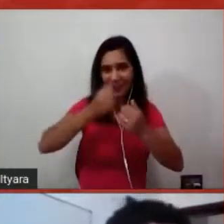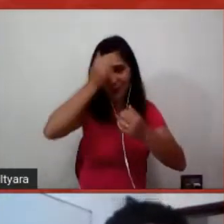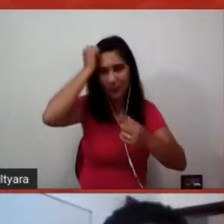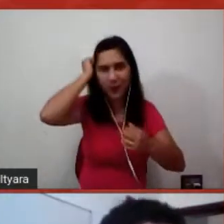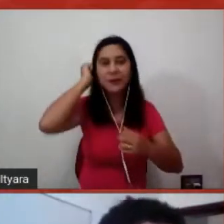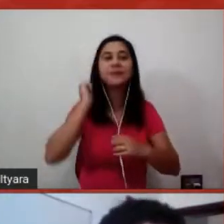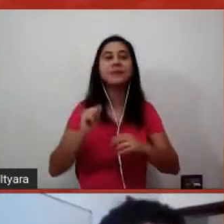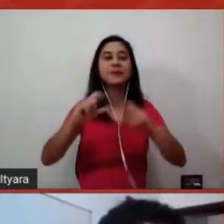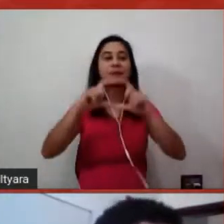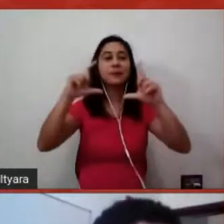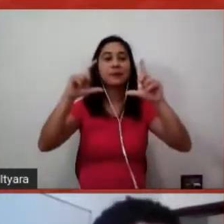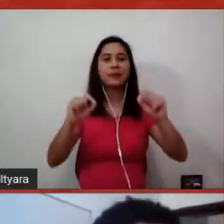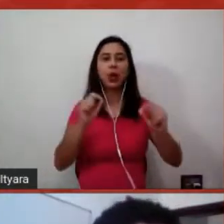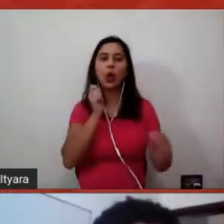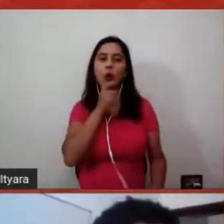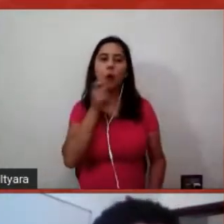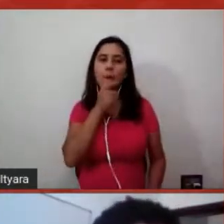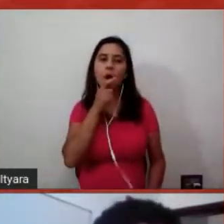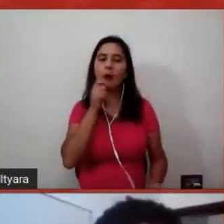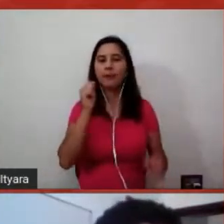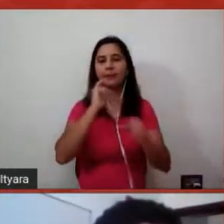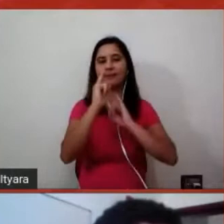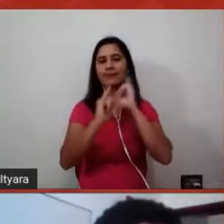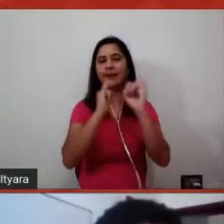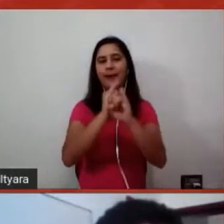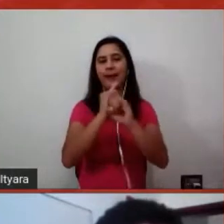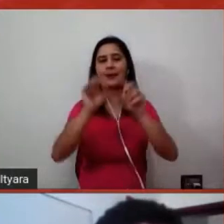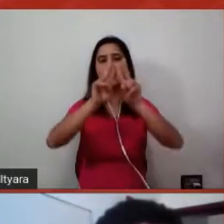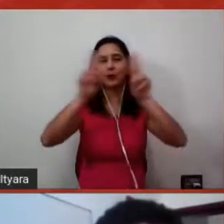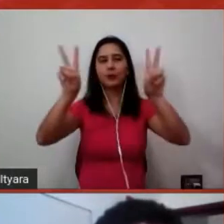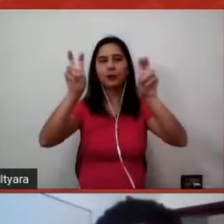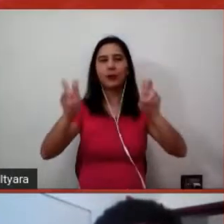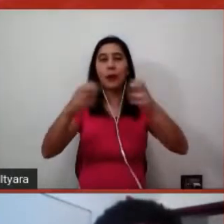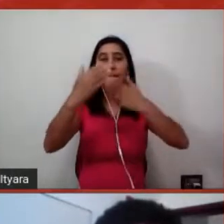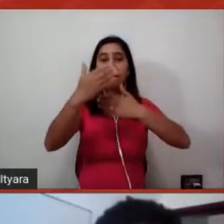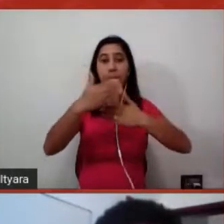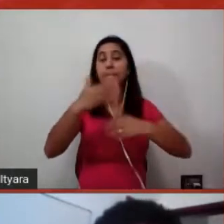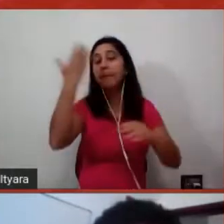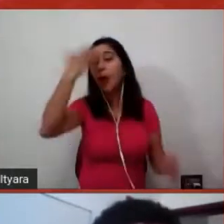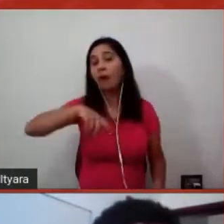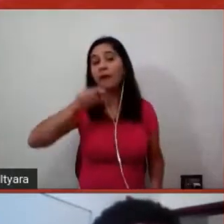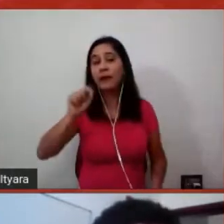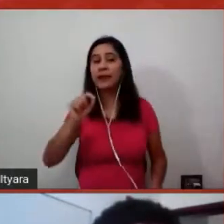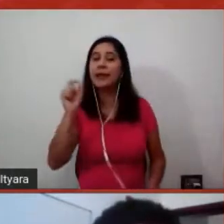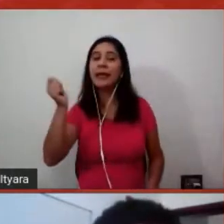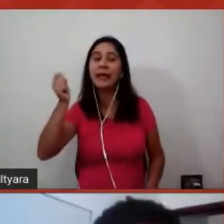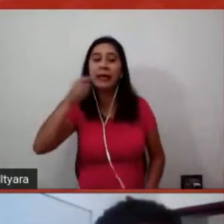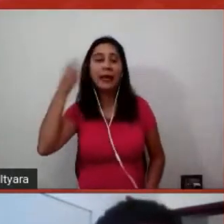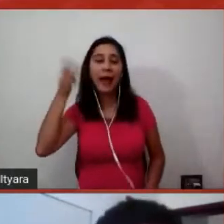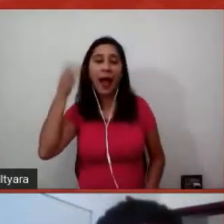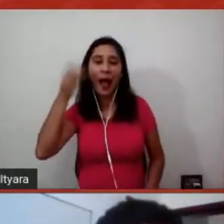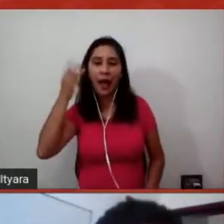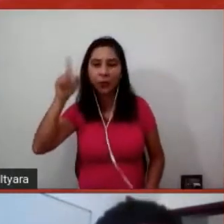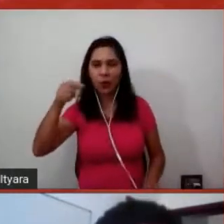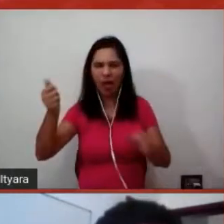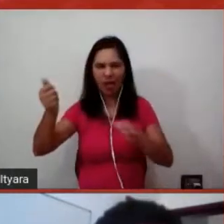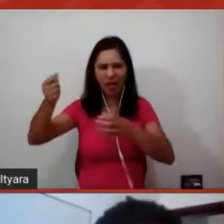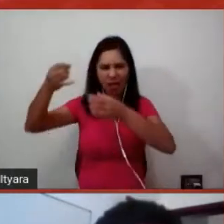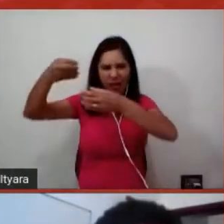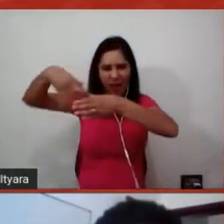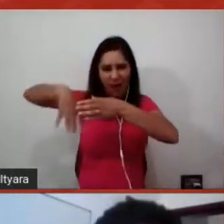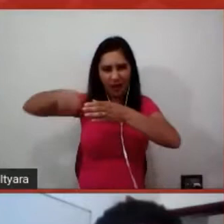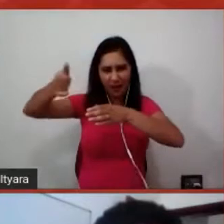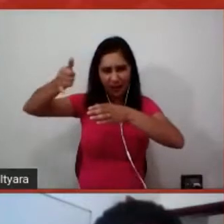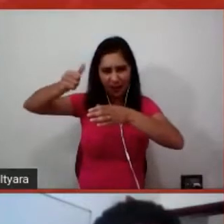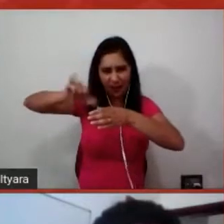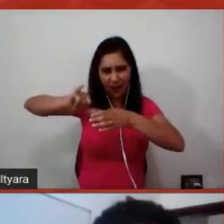humor na internet trazia como título provas de que gatos são líquidos. E usava como essas provas